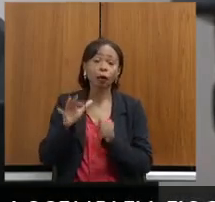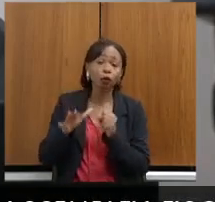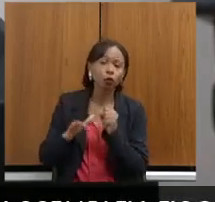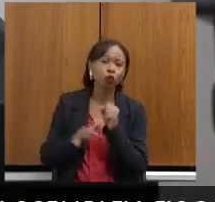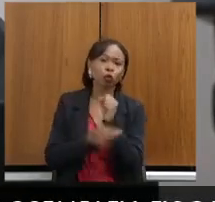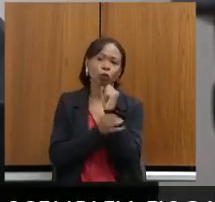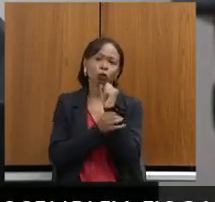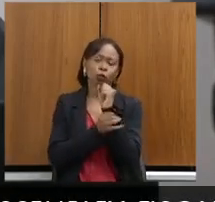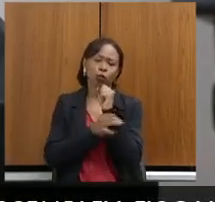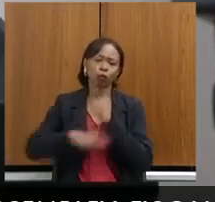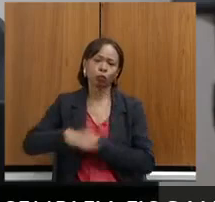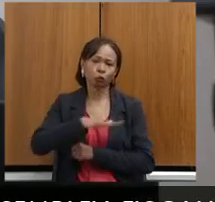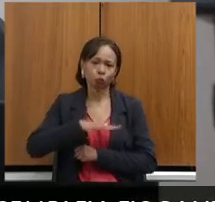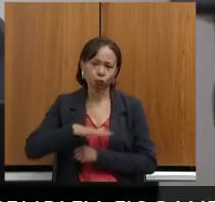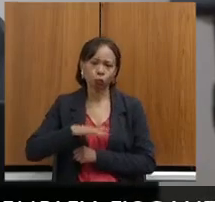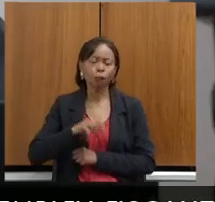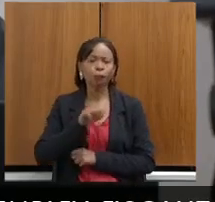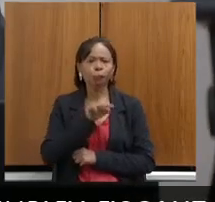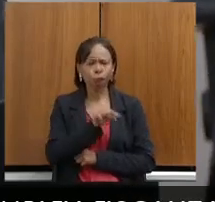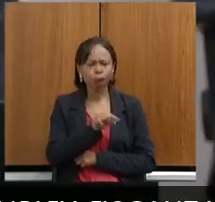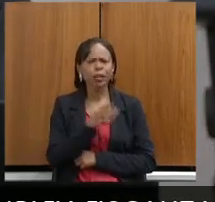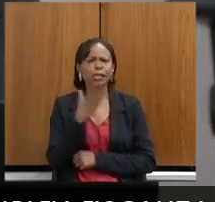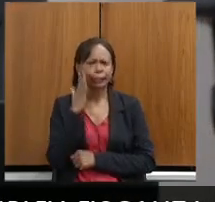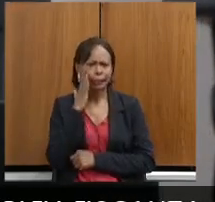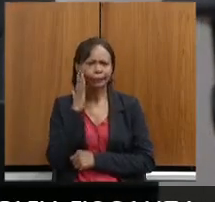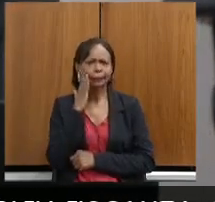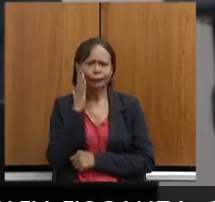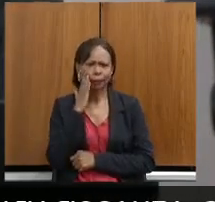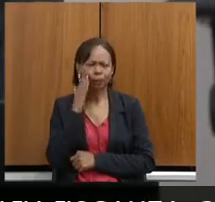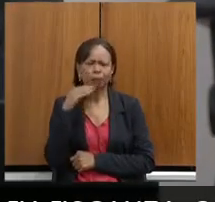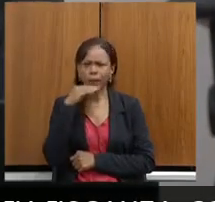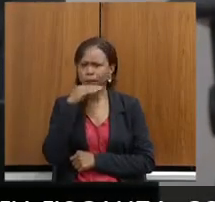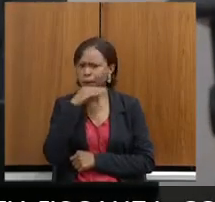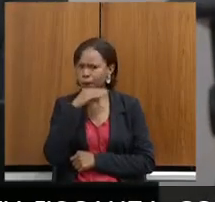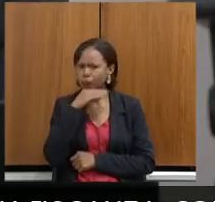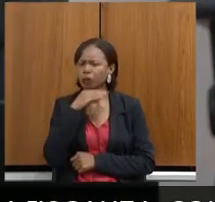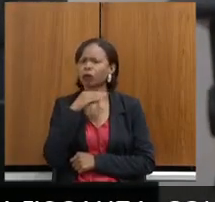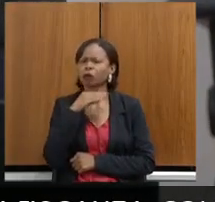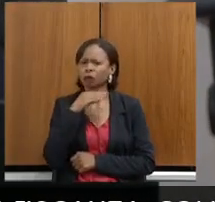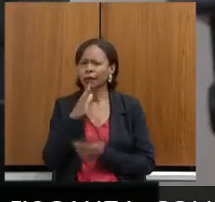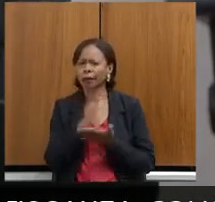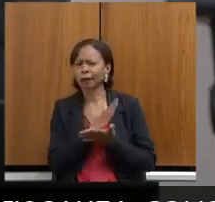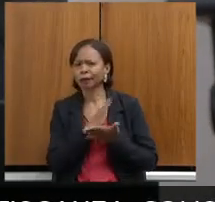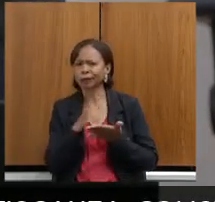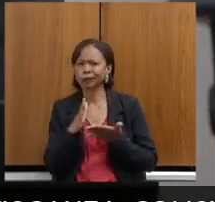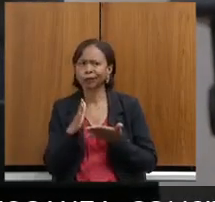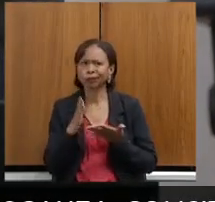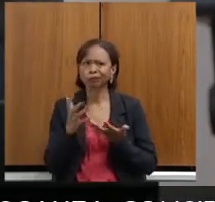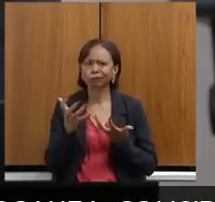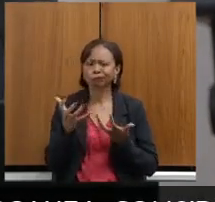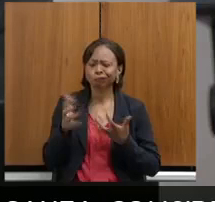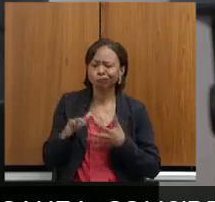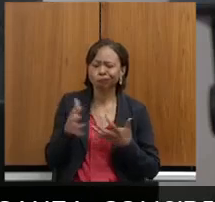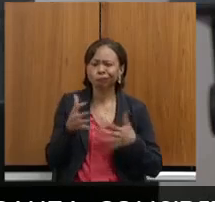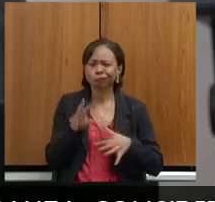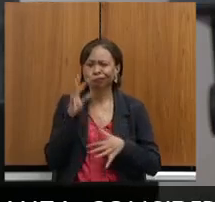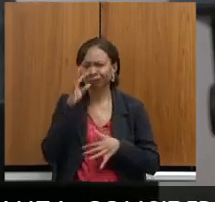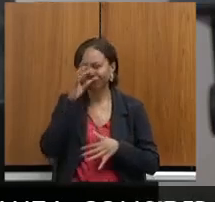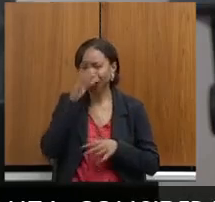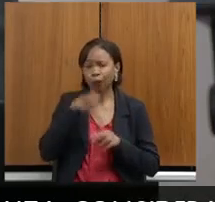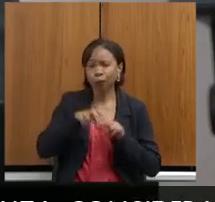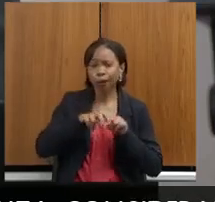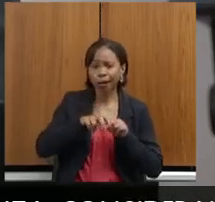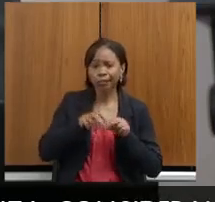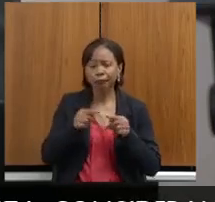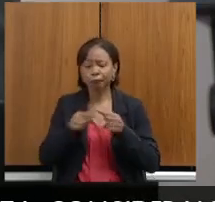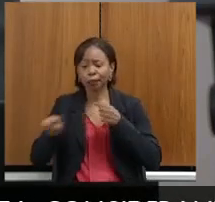o senhor sabe que já percebeu a resistência Devido as vaidades que as instituições têm para uma com a